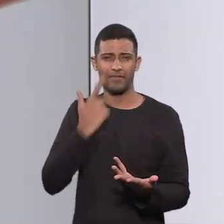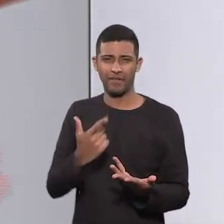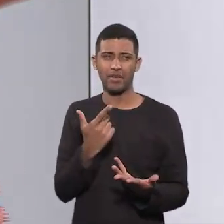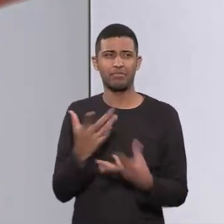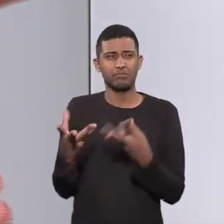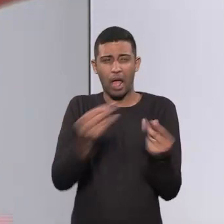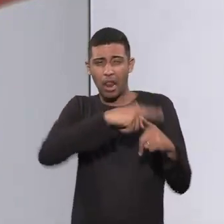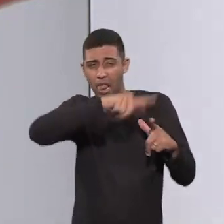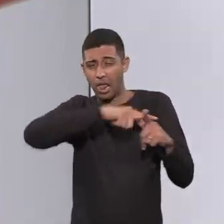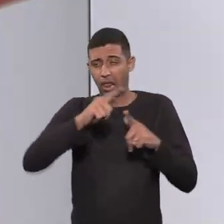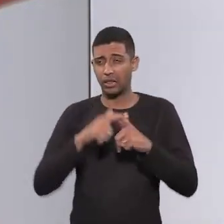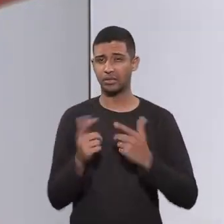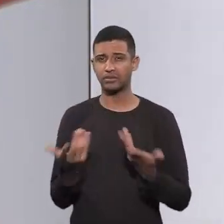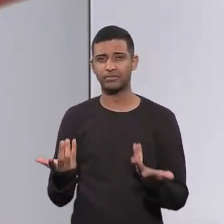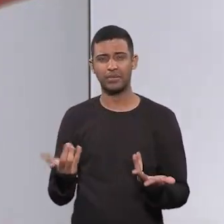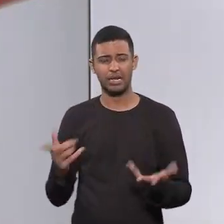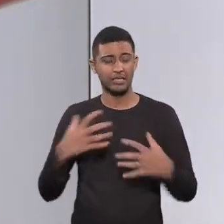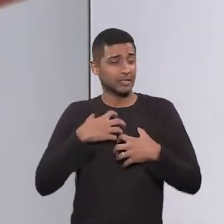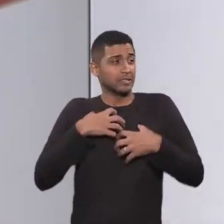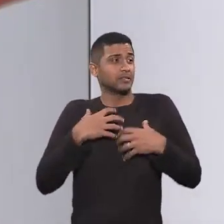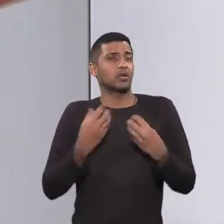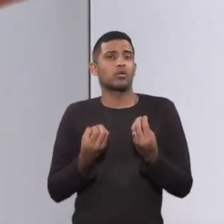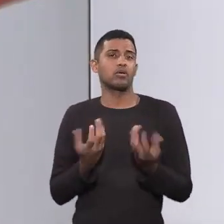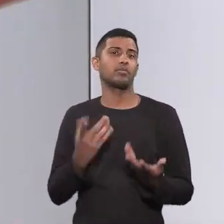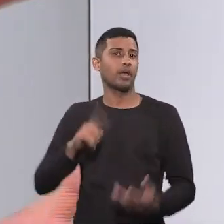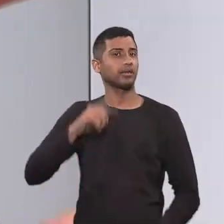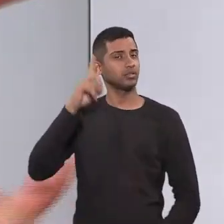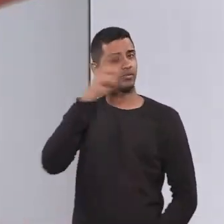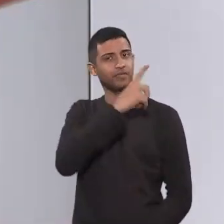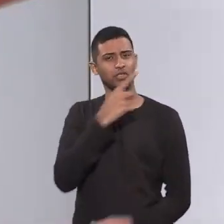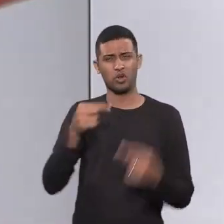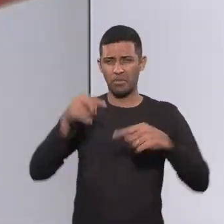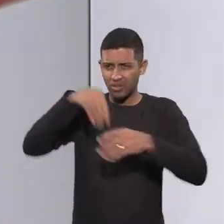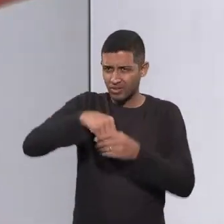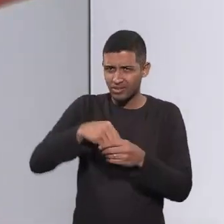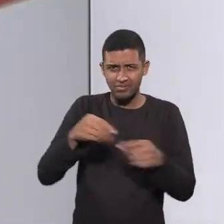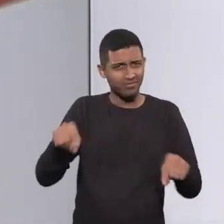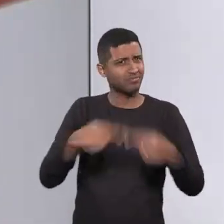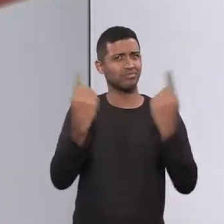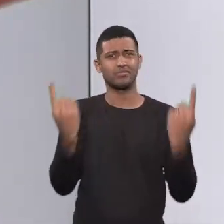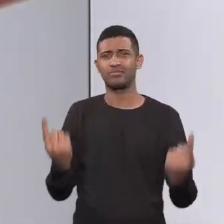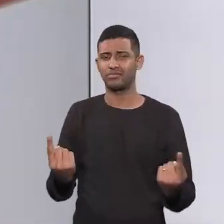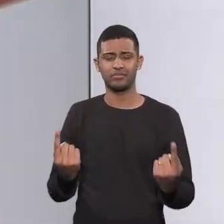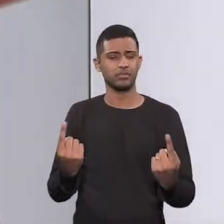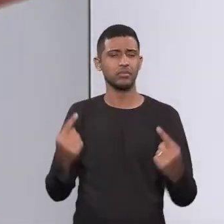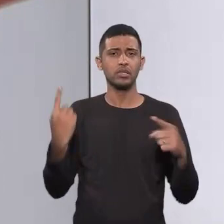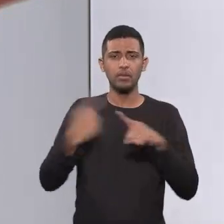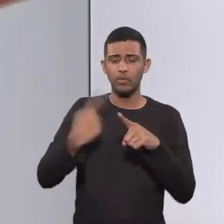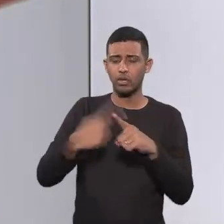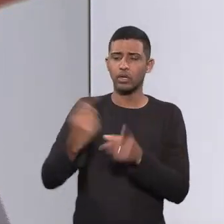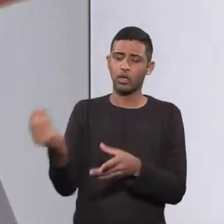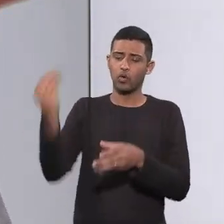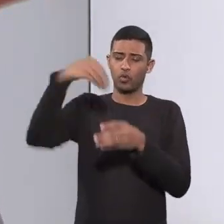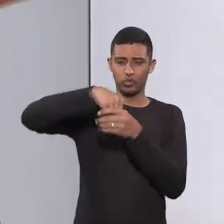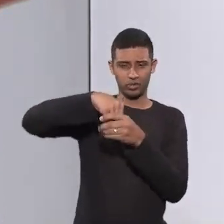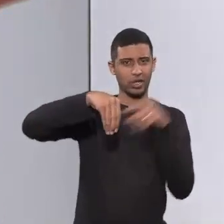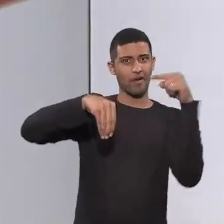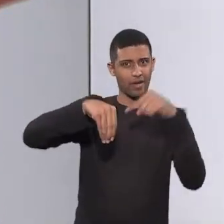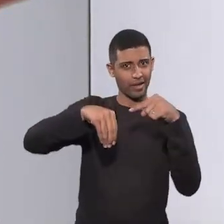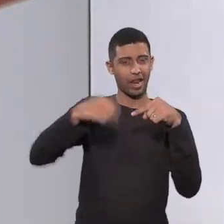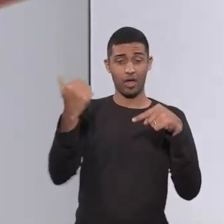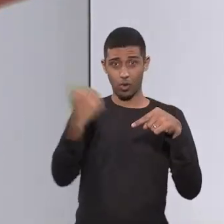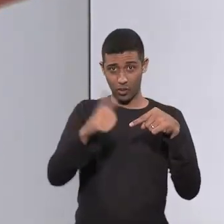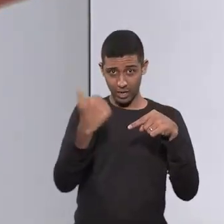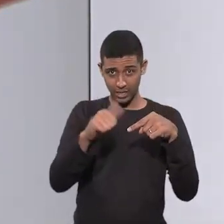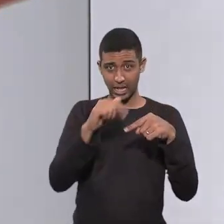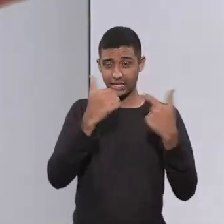que são absolutamente aviltantes? Aí realmente é difícil. Aí não é inclusão, né? Porque inclusão, para mim, pressupõe qualidade